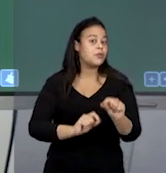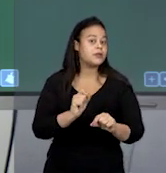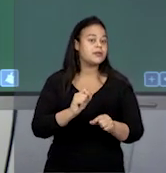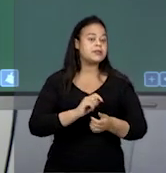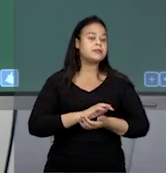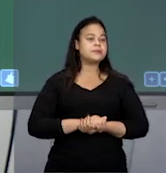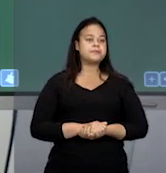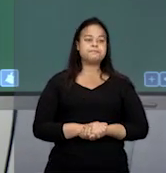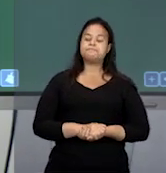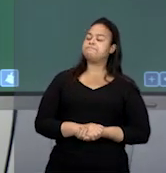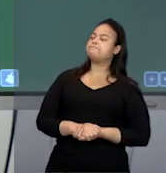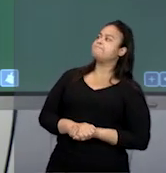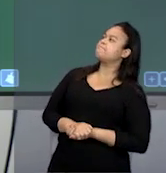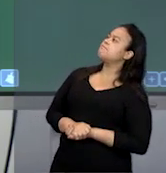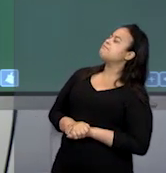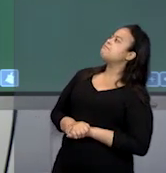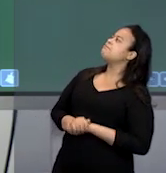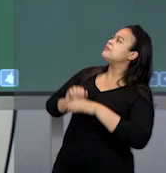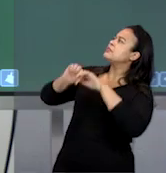Azinho,